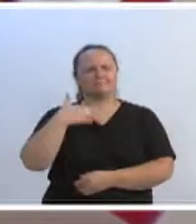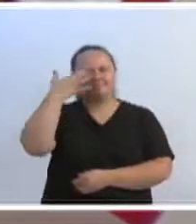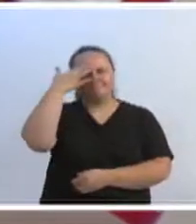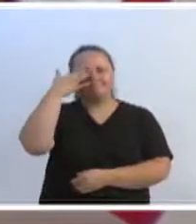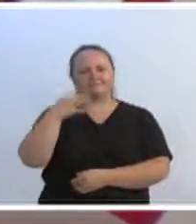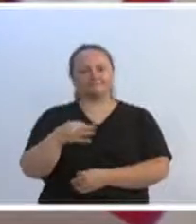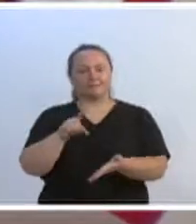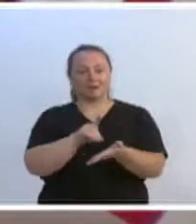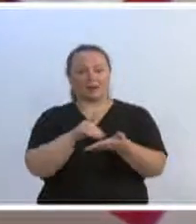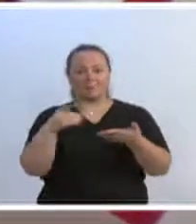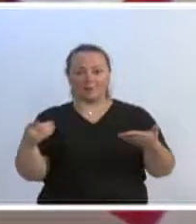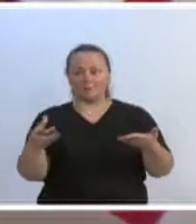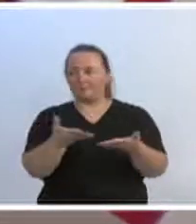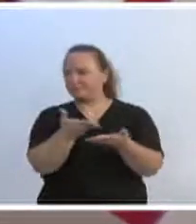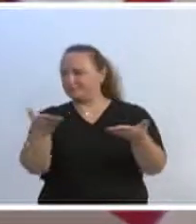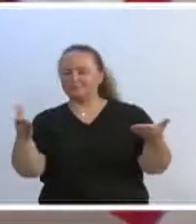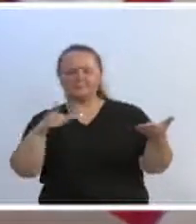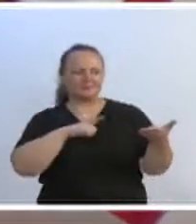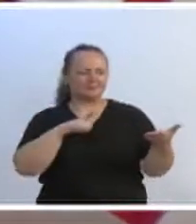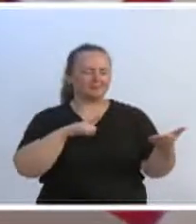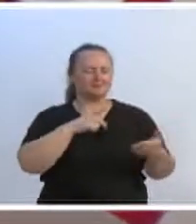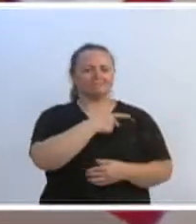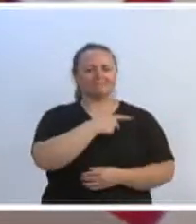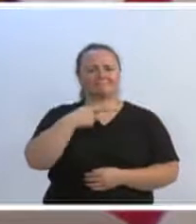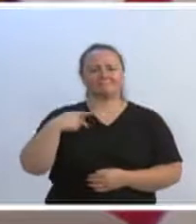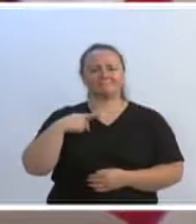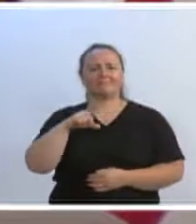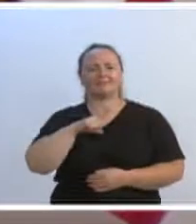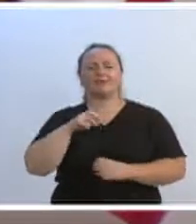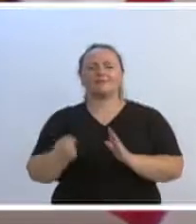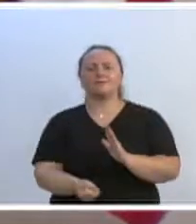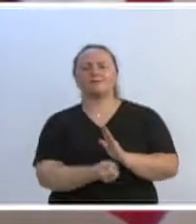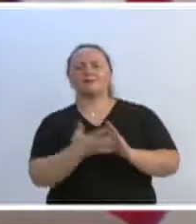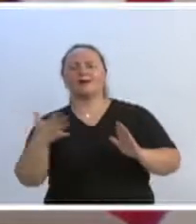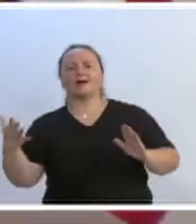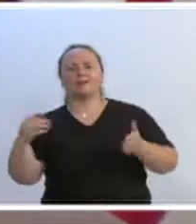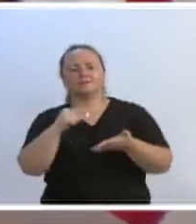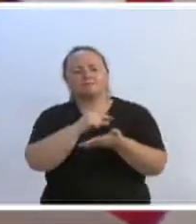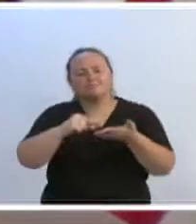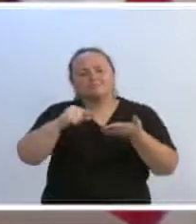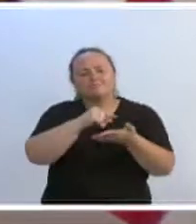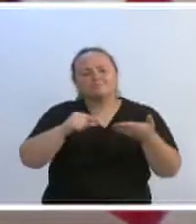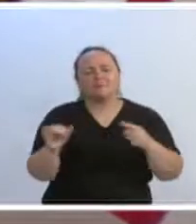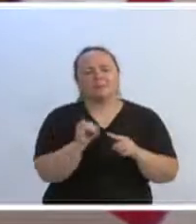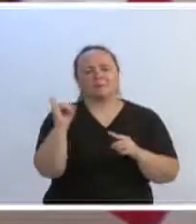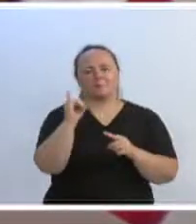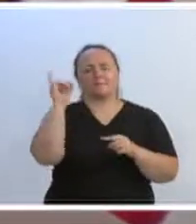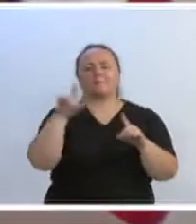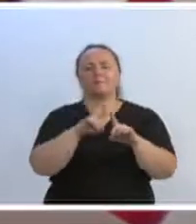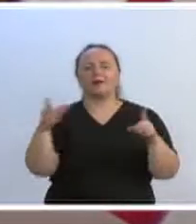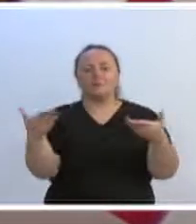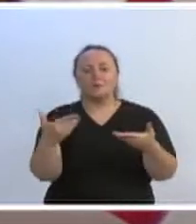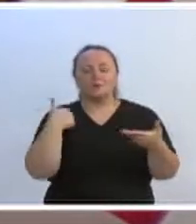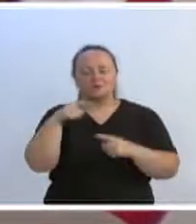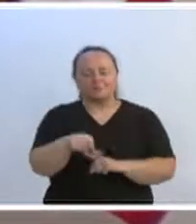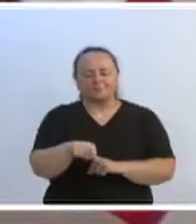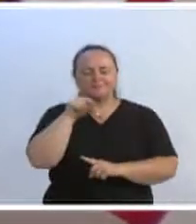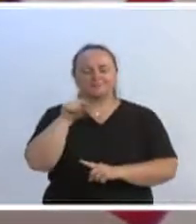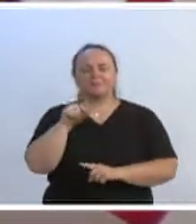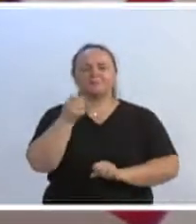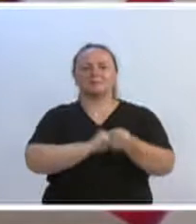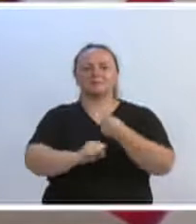cumprimentar todas as autoridades em nome do prefeito Napoleão Bernardes, todas as pessoas que se fazem presente nesta rica homenagem